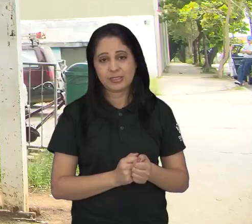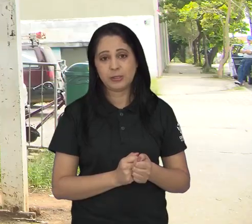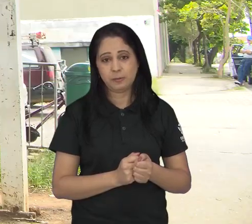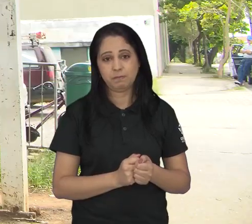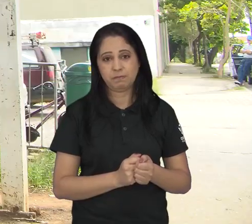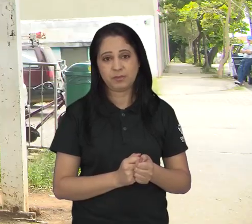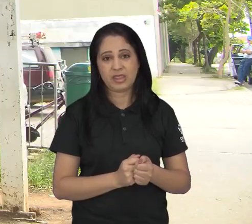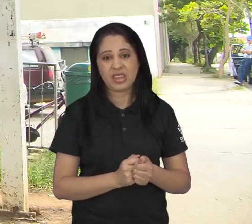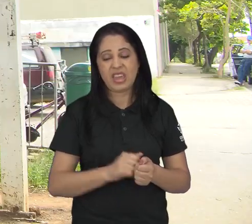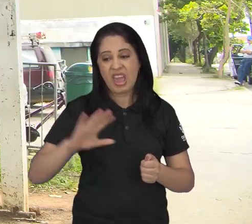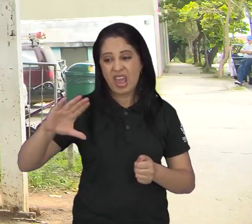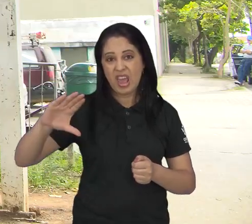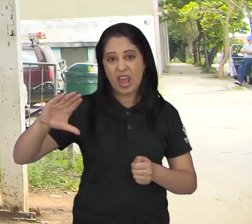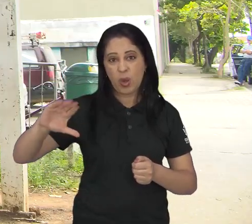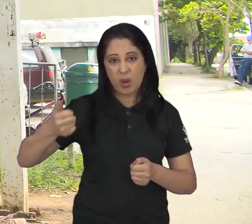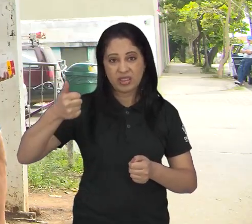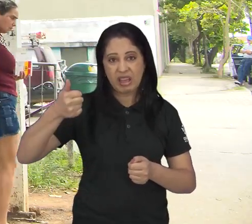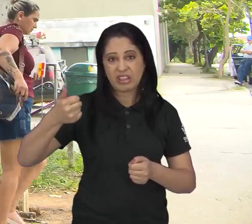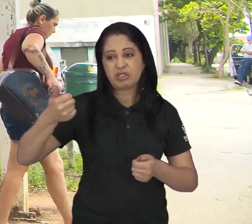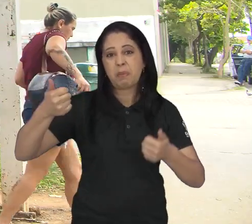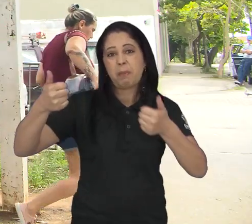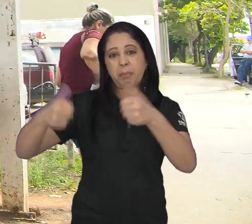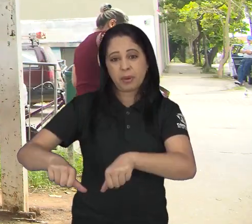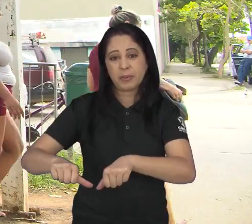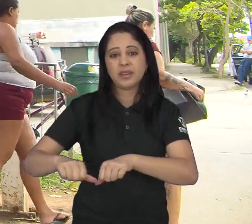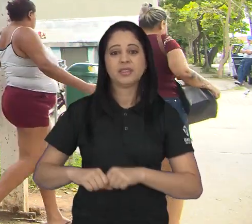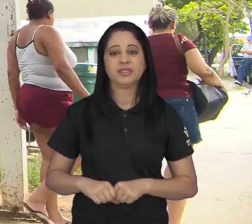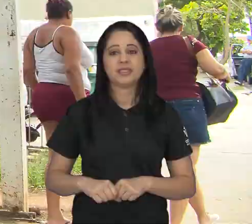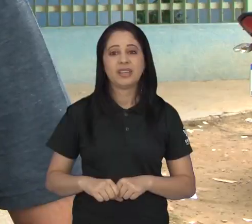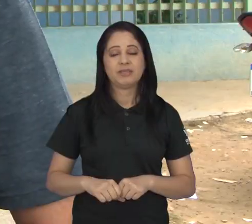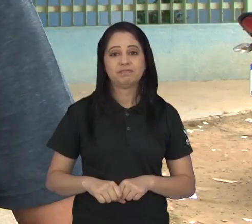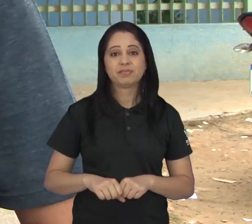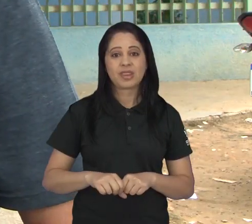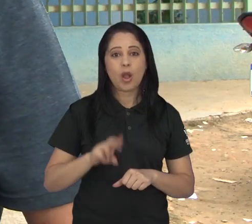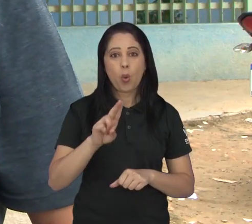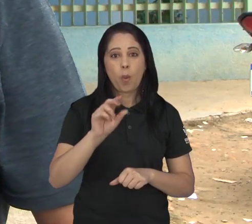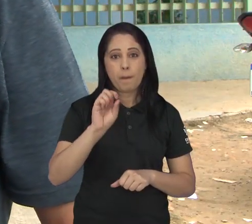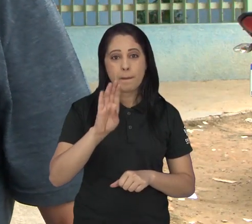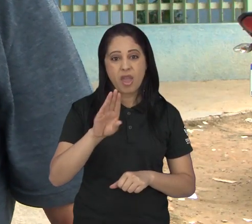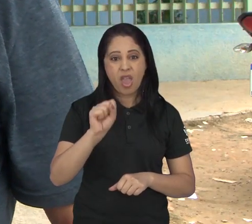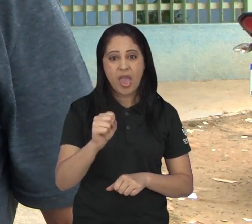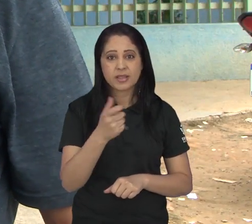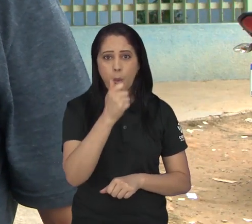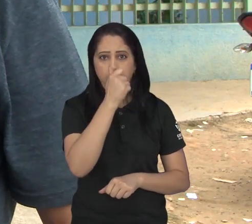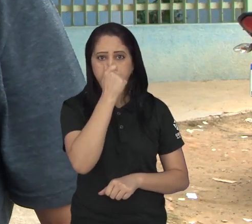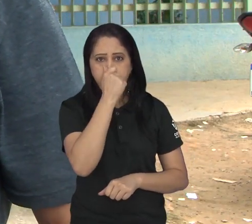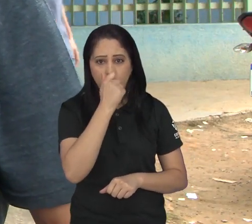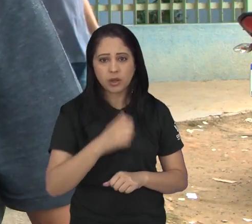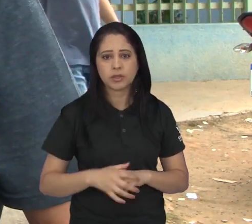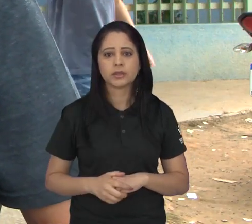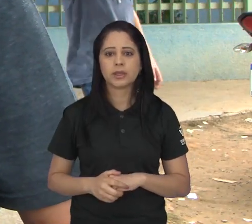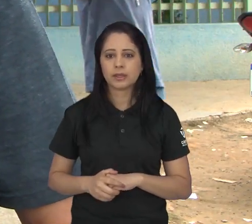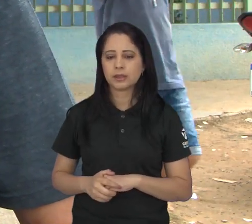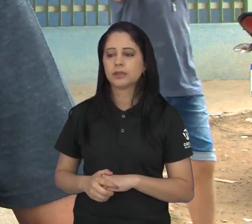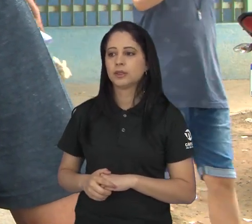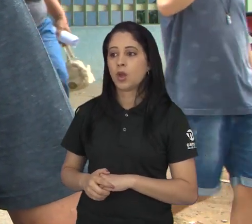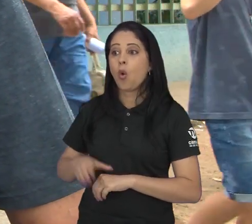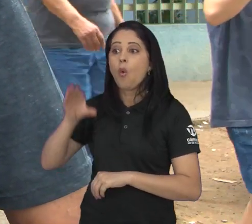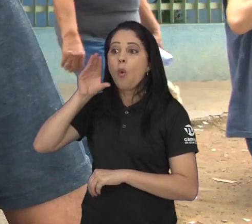a unidade de saúde não está mais dando conta da demanda pessoal são excelente